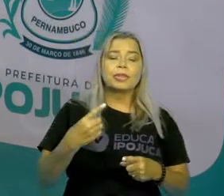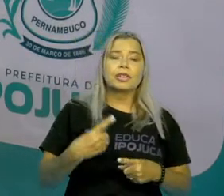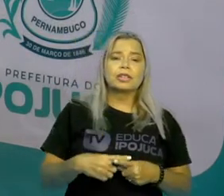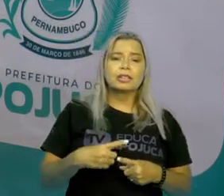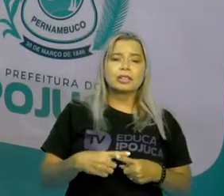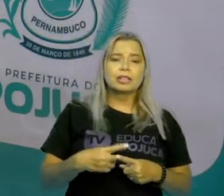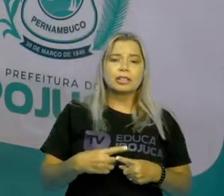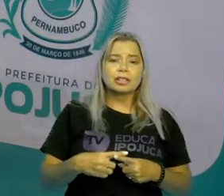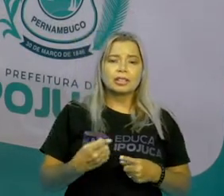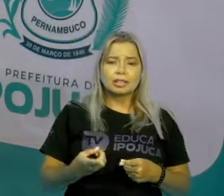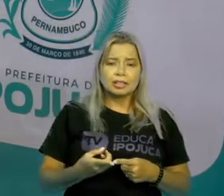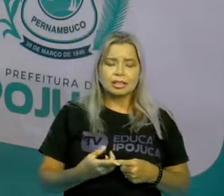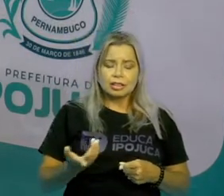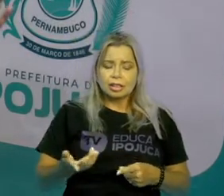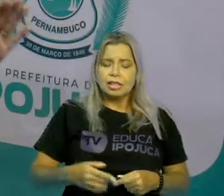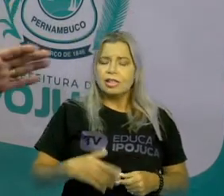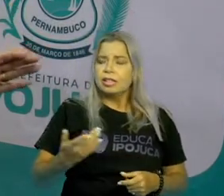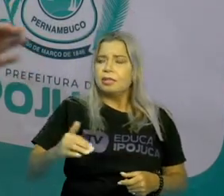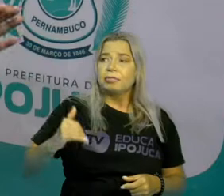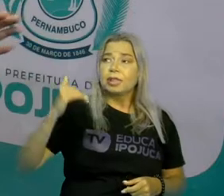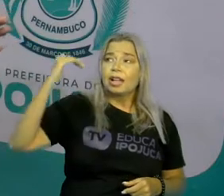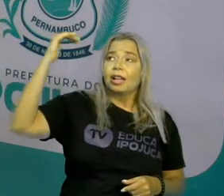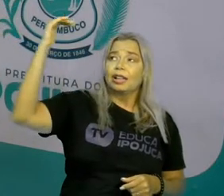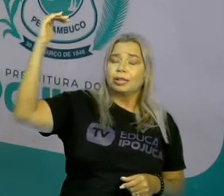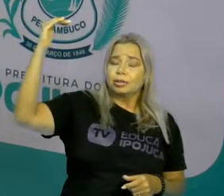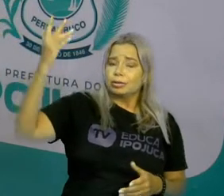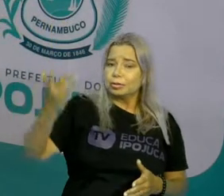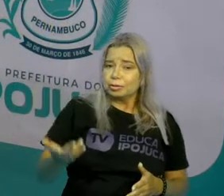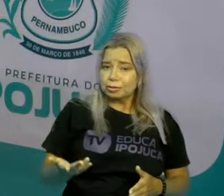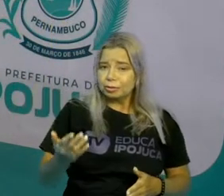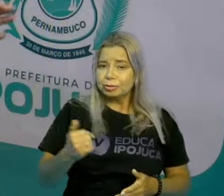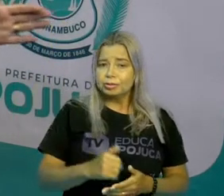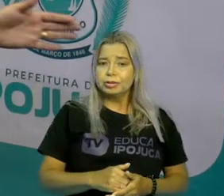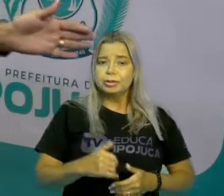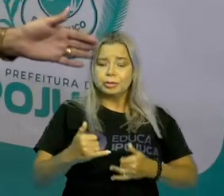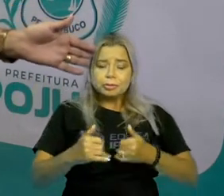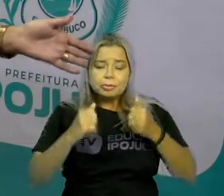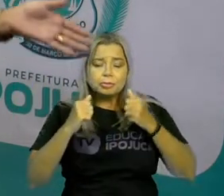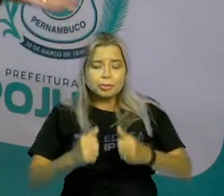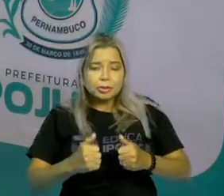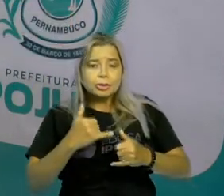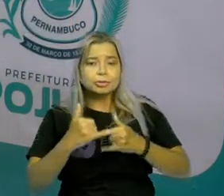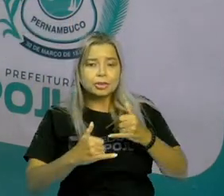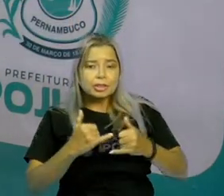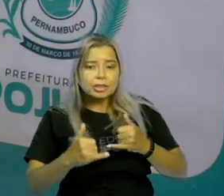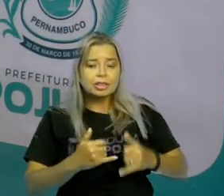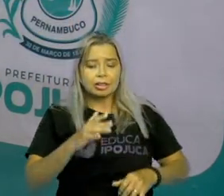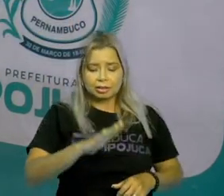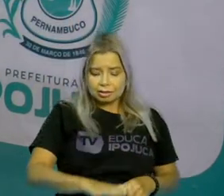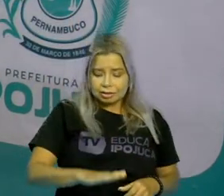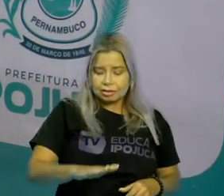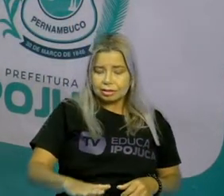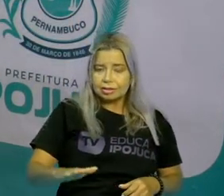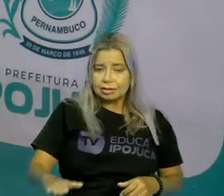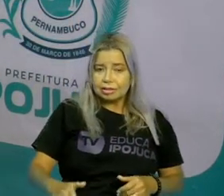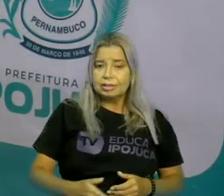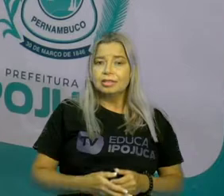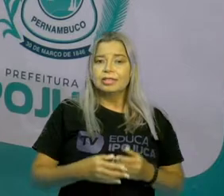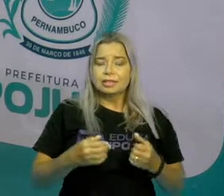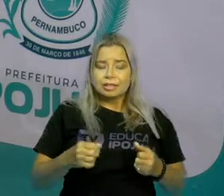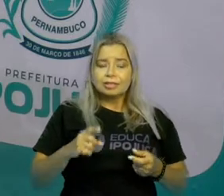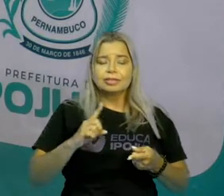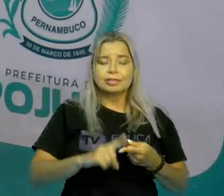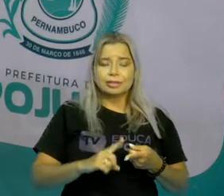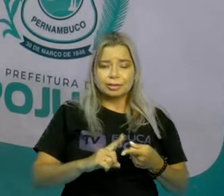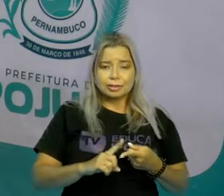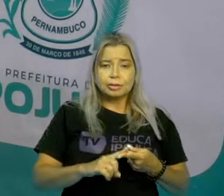porque essa fase não pode se restringir só à fase da infância. Tem que vir para a nossa fase adulta também, para nos